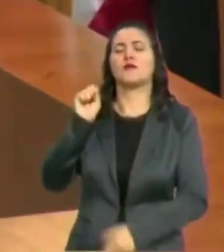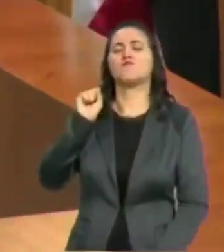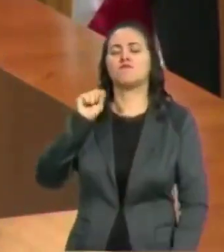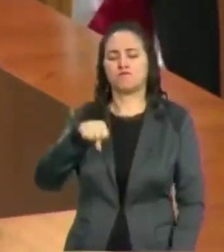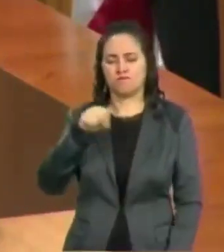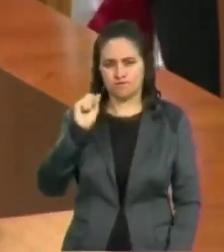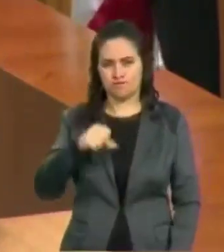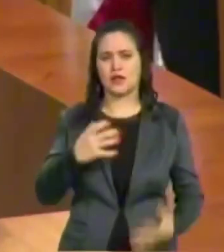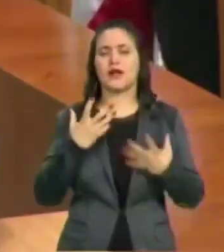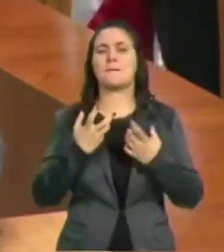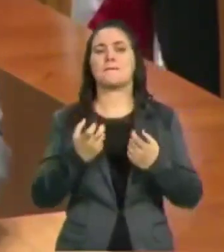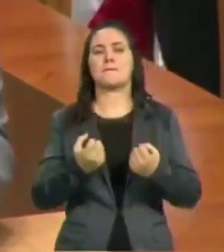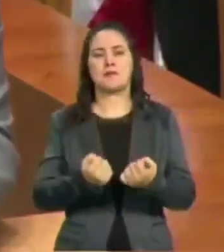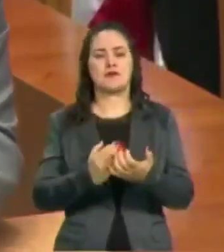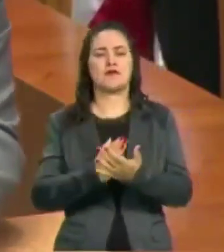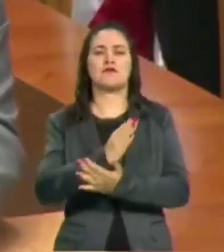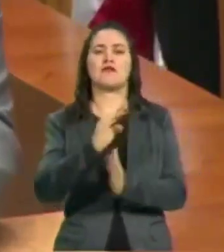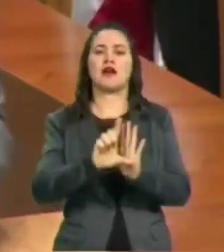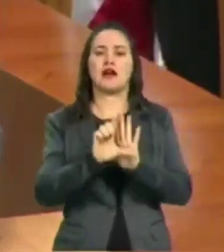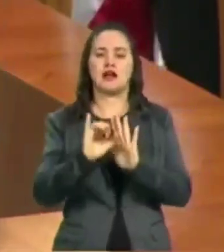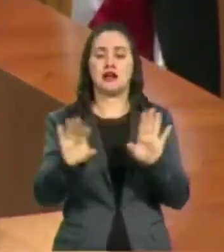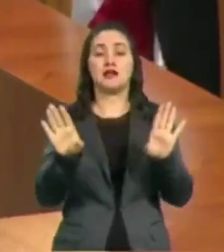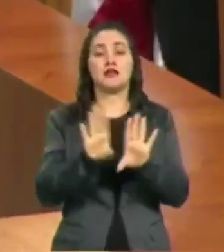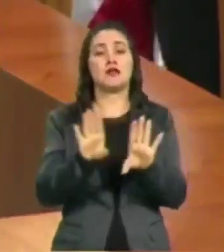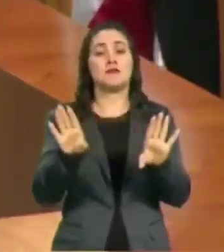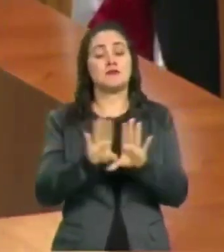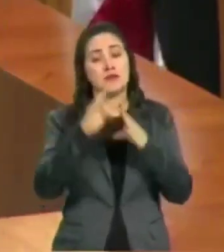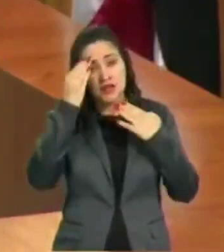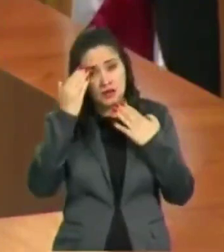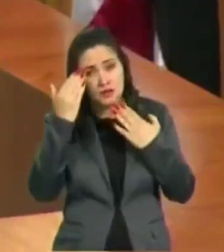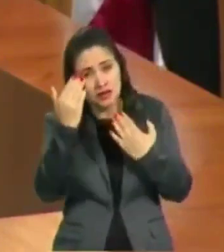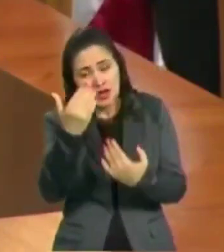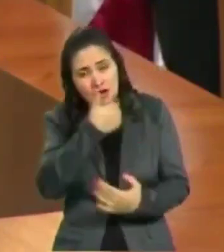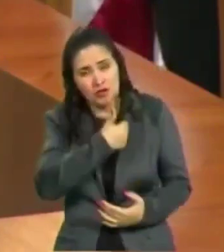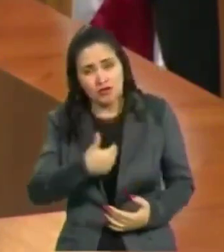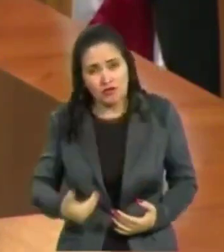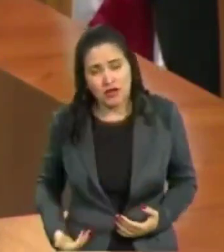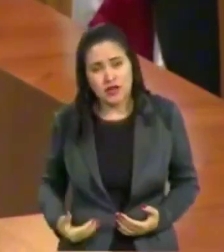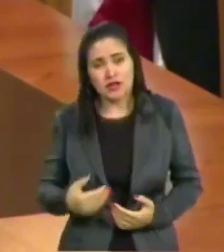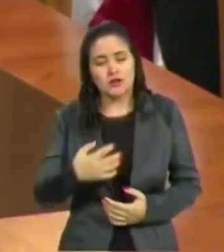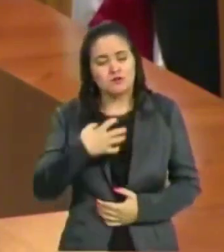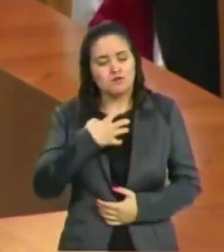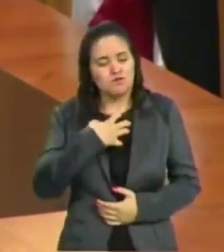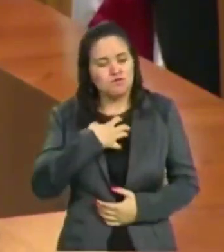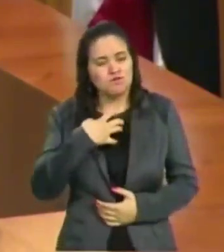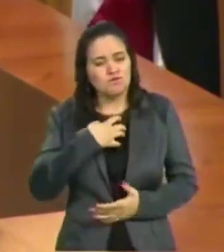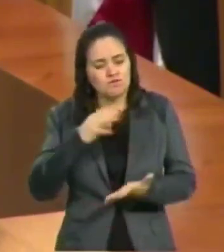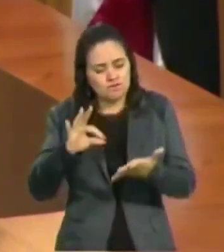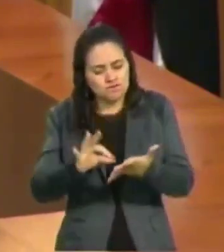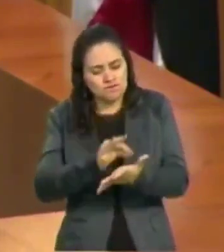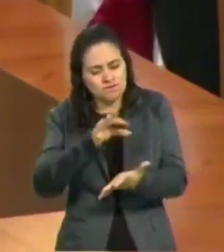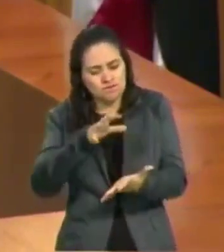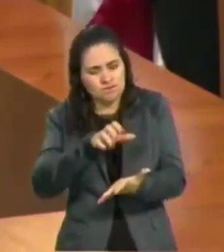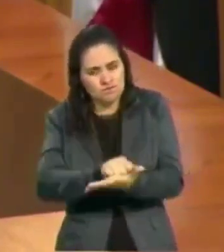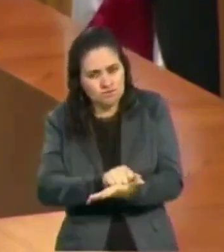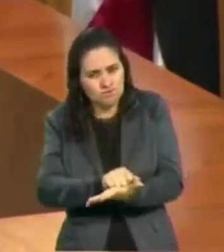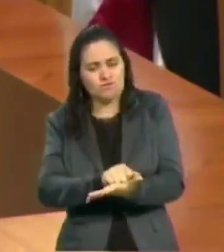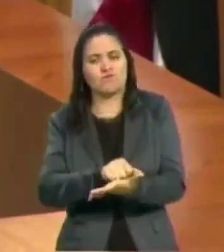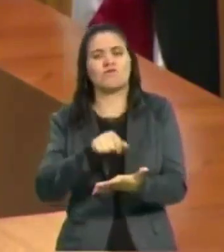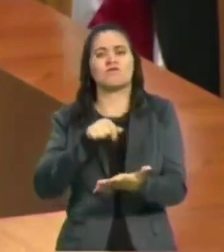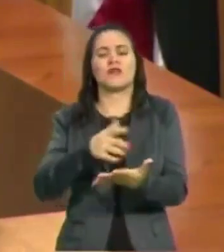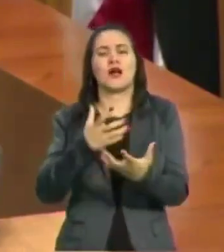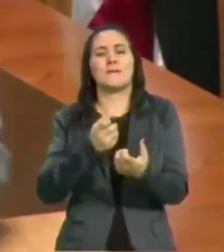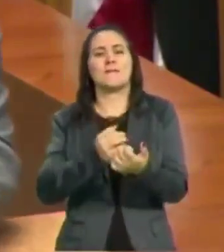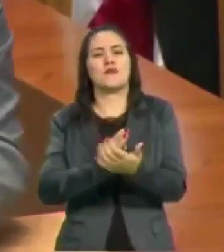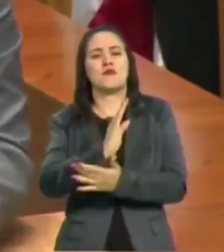lei, e agradecer também o governador pela sensibilidade em sancionar integralmente a lei.